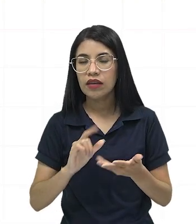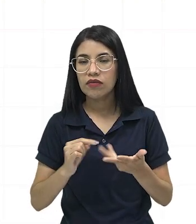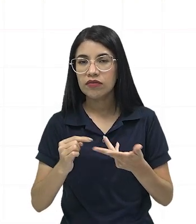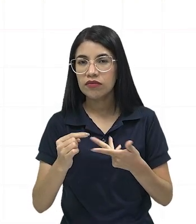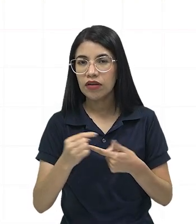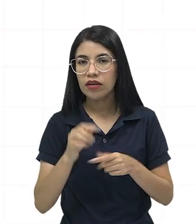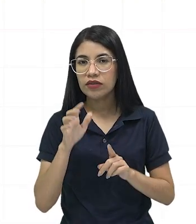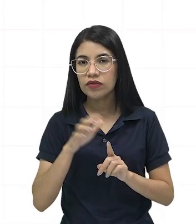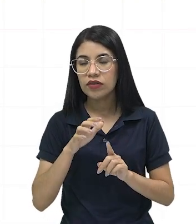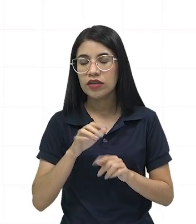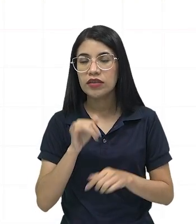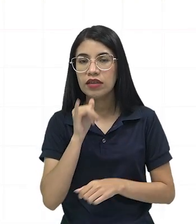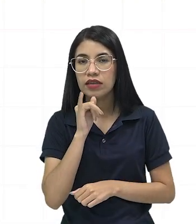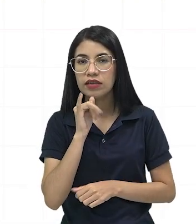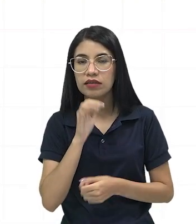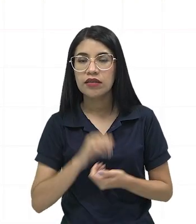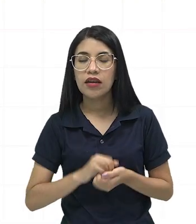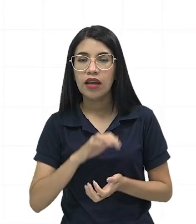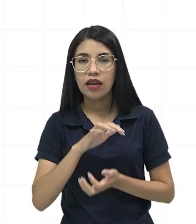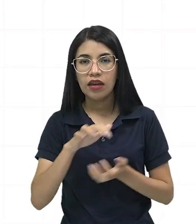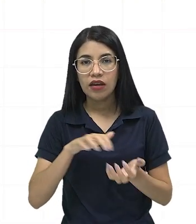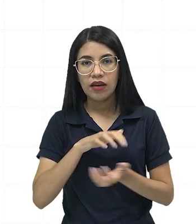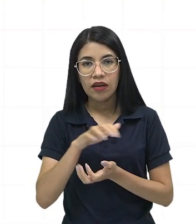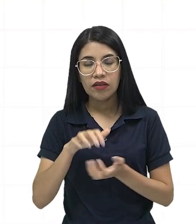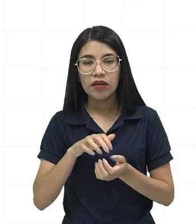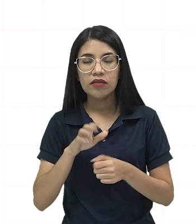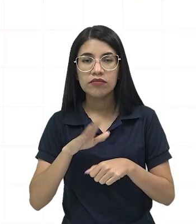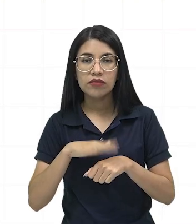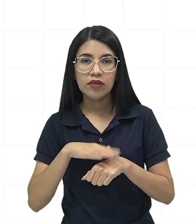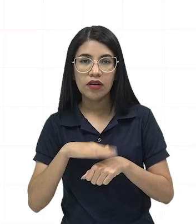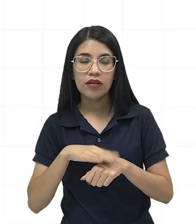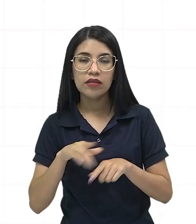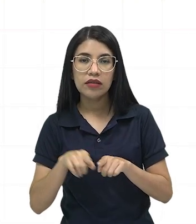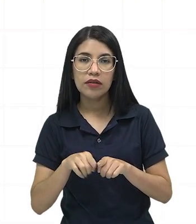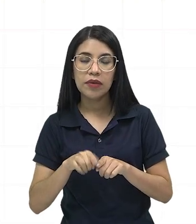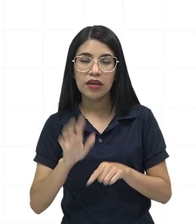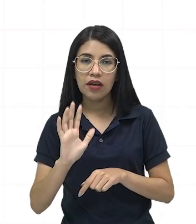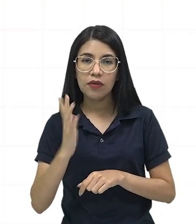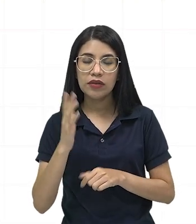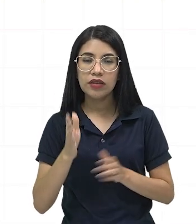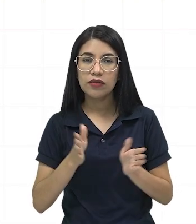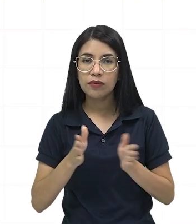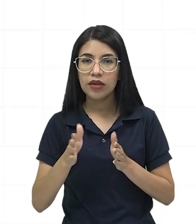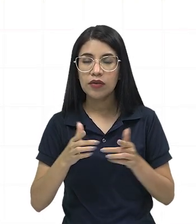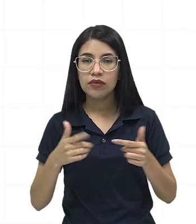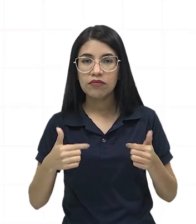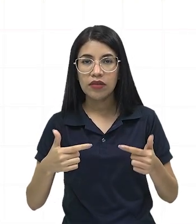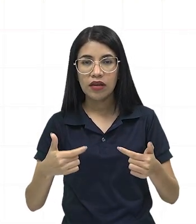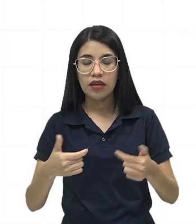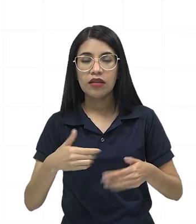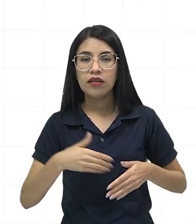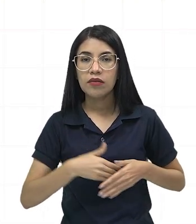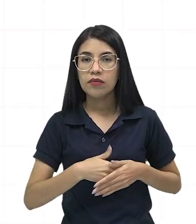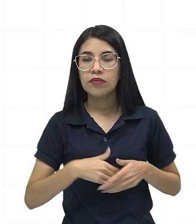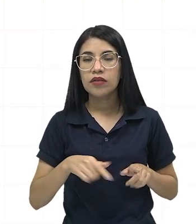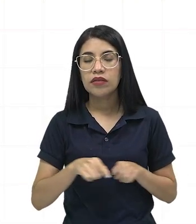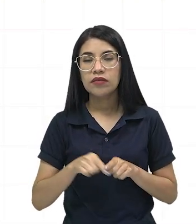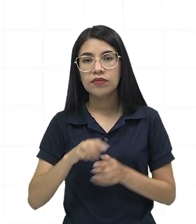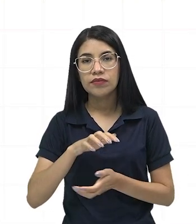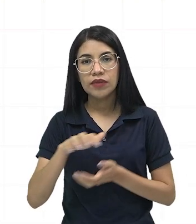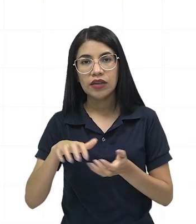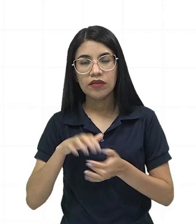fatores, incluindo as revoltas e movimentos autonomistas que surgiram no contexto das guerras napoleônicas e das